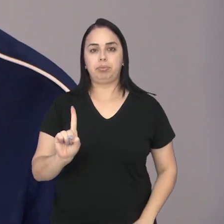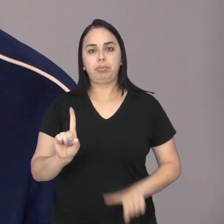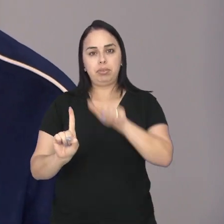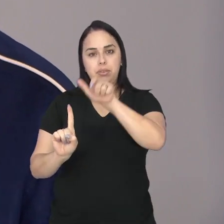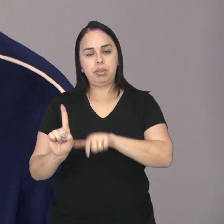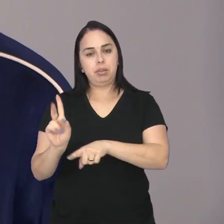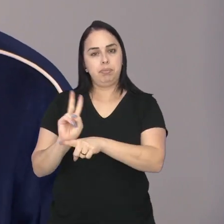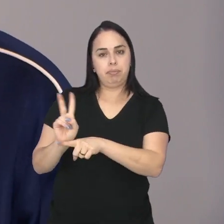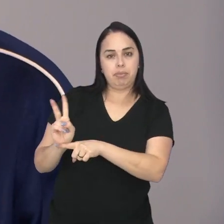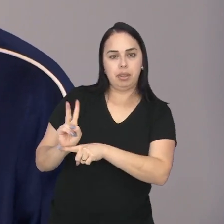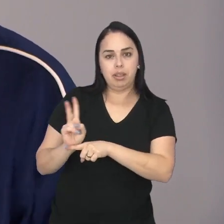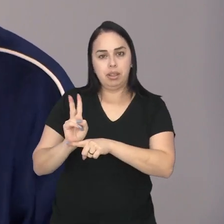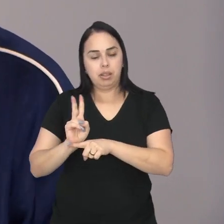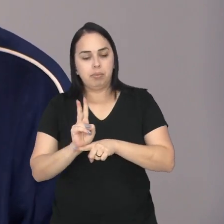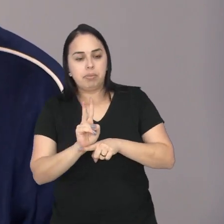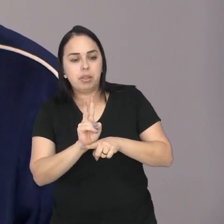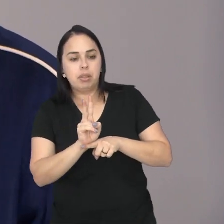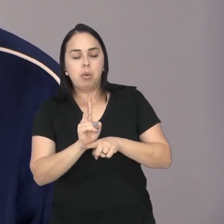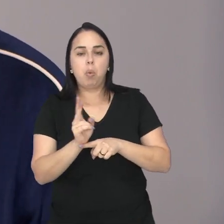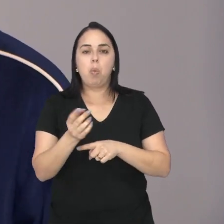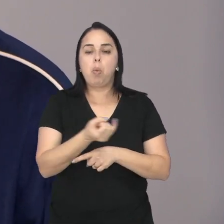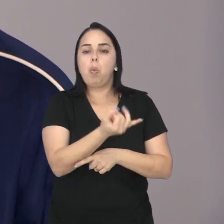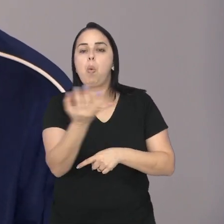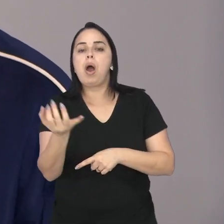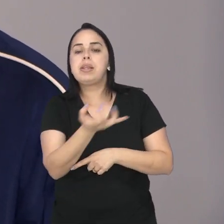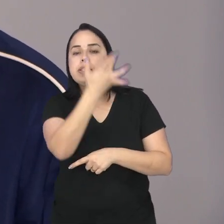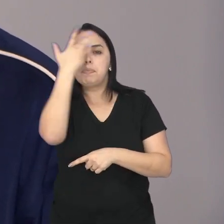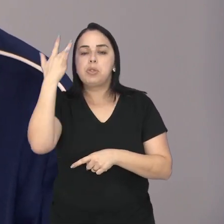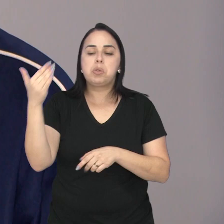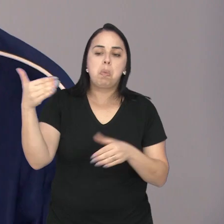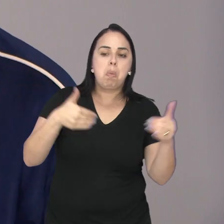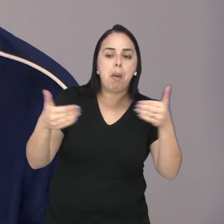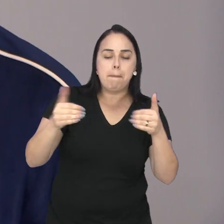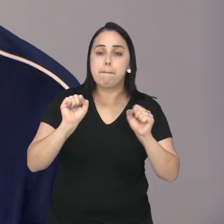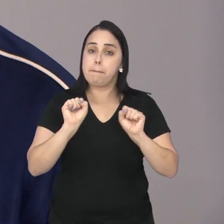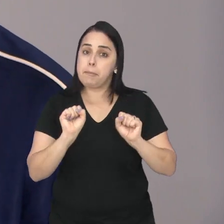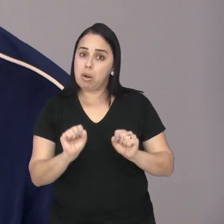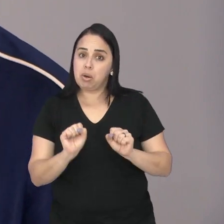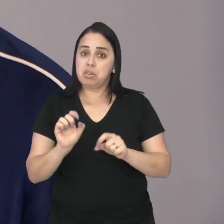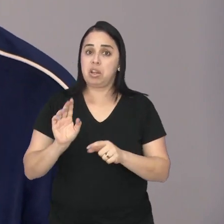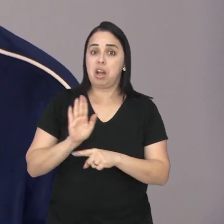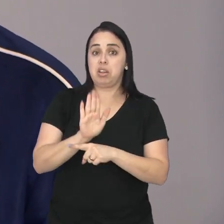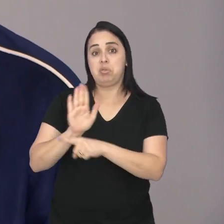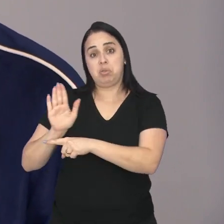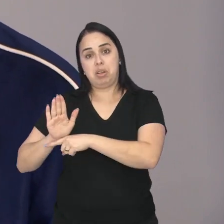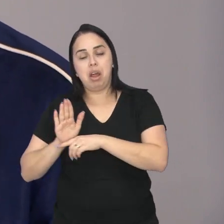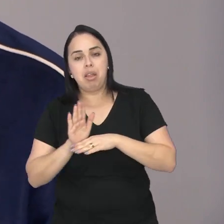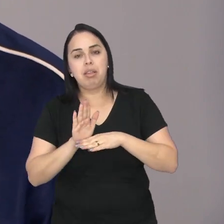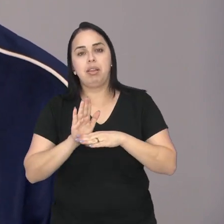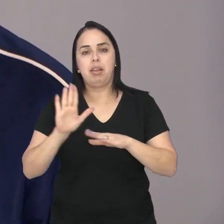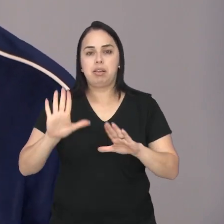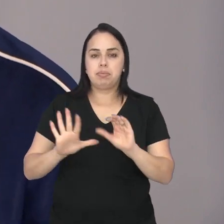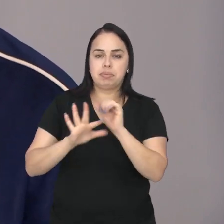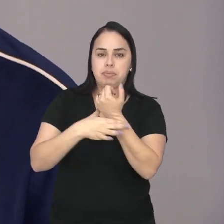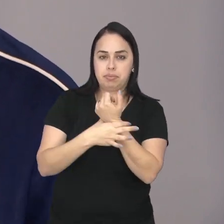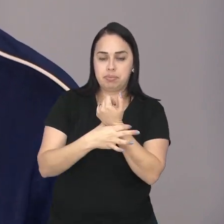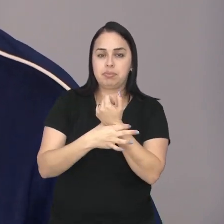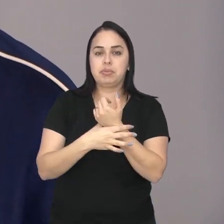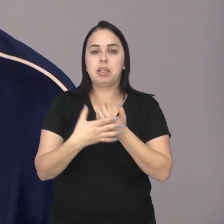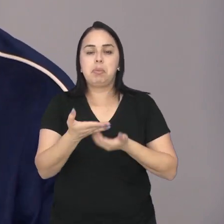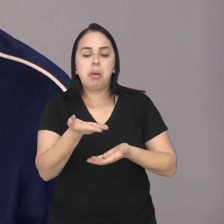do vigilante que ajuda ali no controle de acesso Ajuda também segurança ali